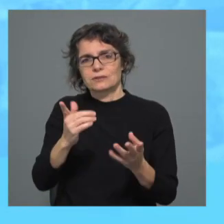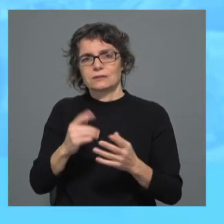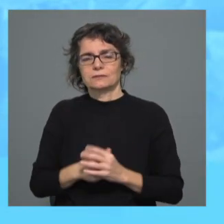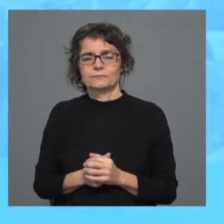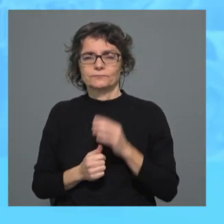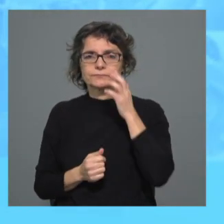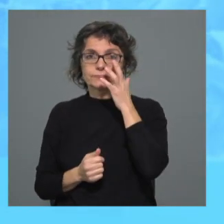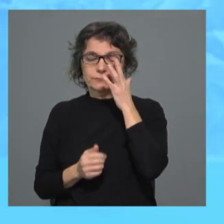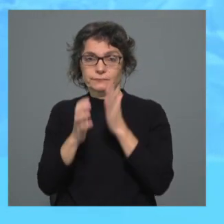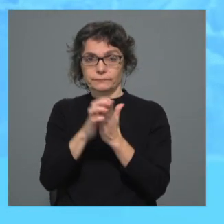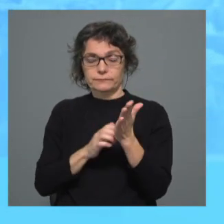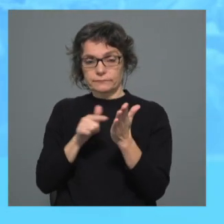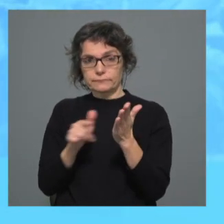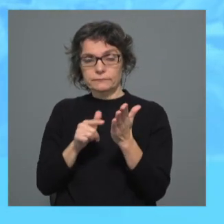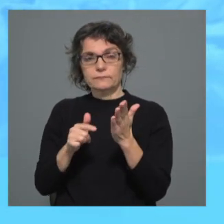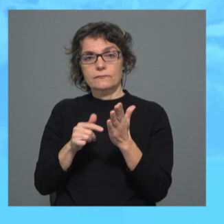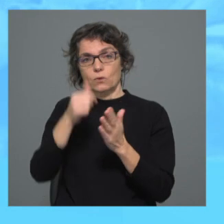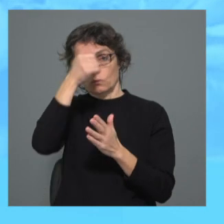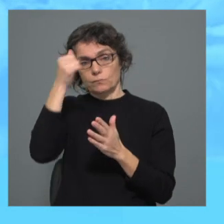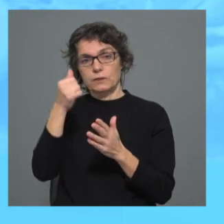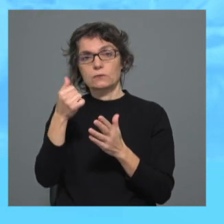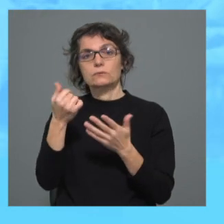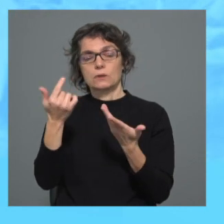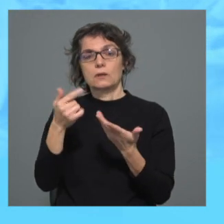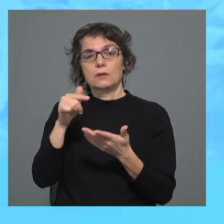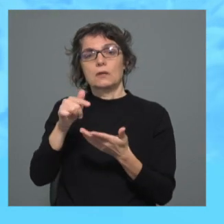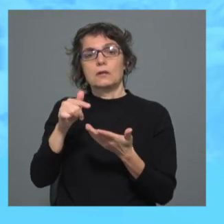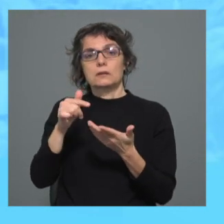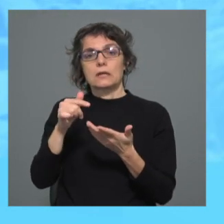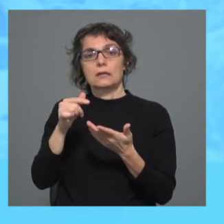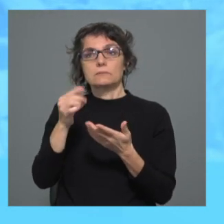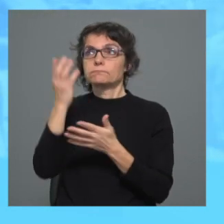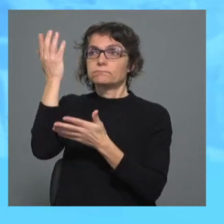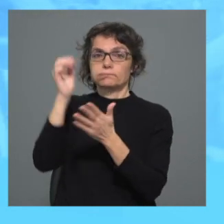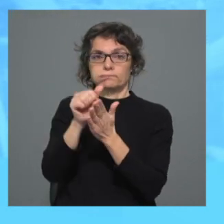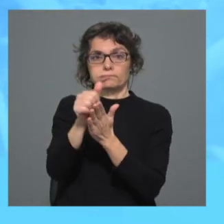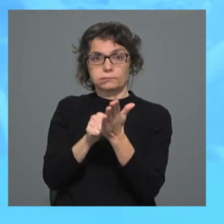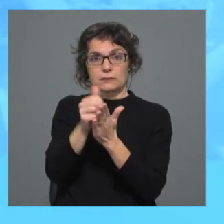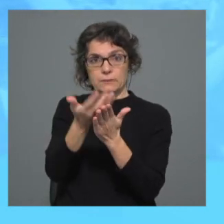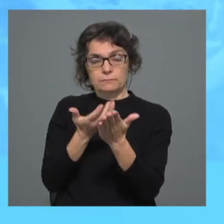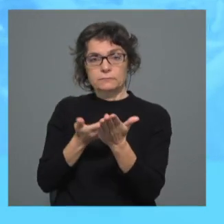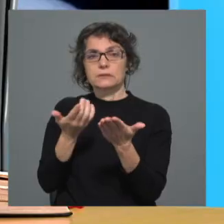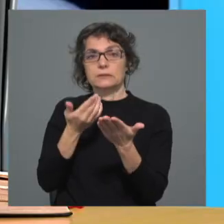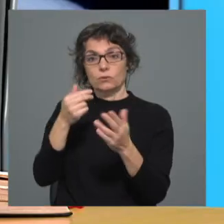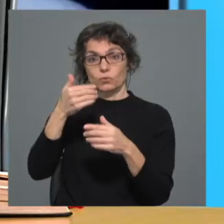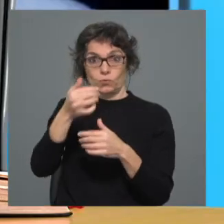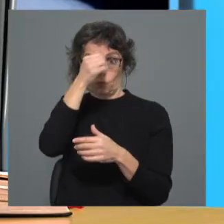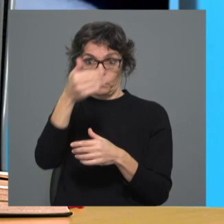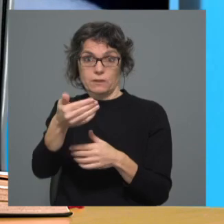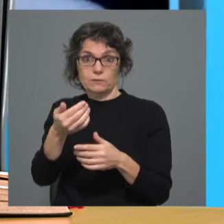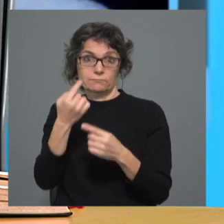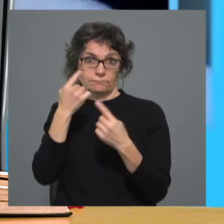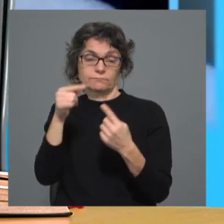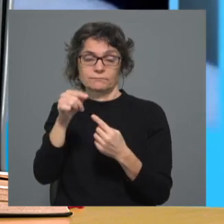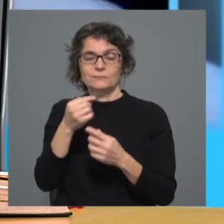destas leituras, propostas para o Domingo da Palavra, que se assinala precisamente neste próximo domingo, que agradeço ao Padre João Lourenço ter estado obrigado, aqui. Obrigado,